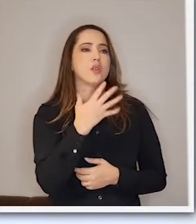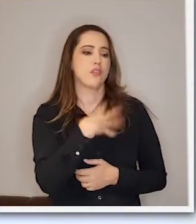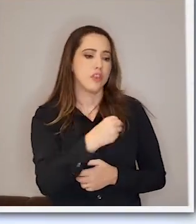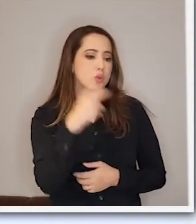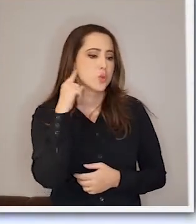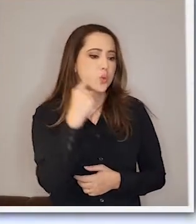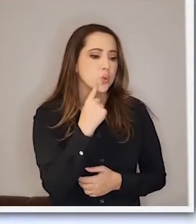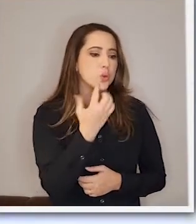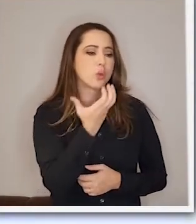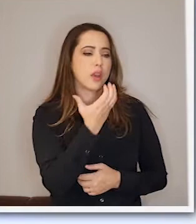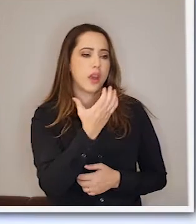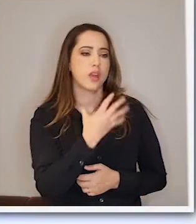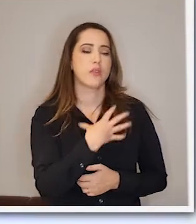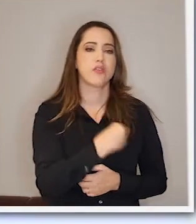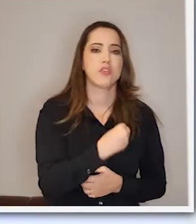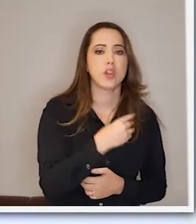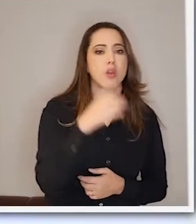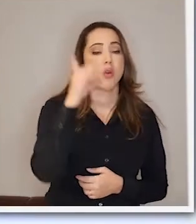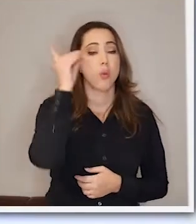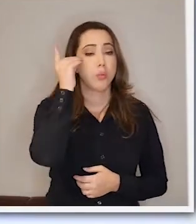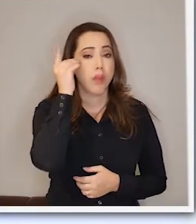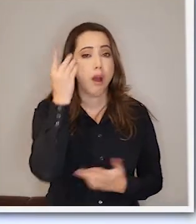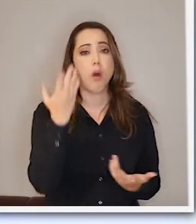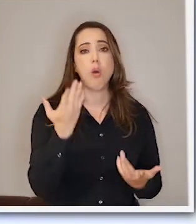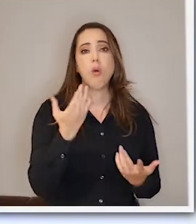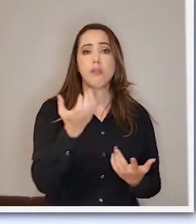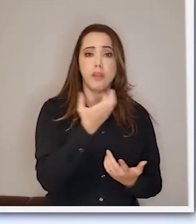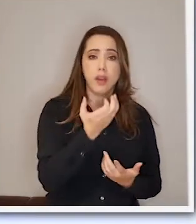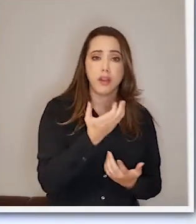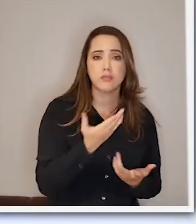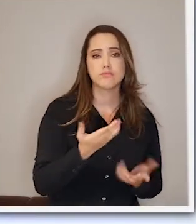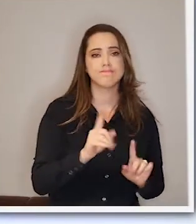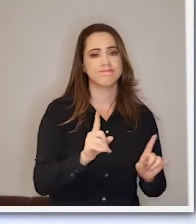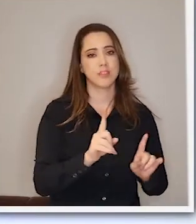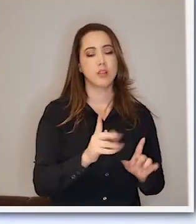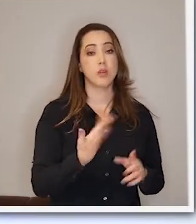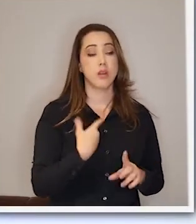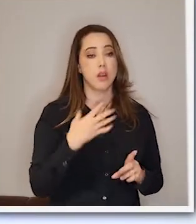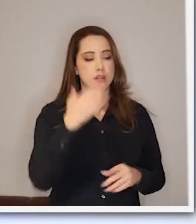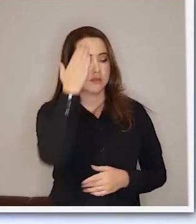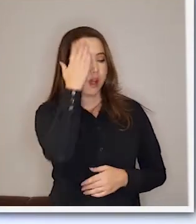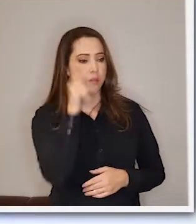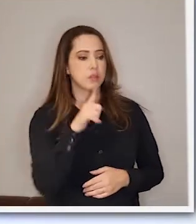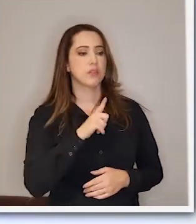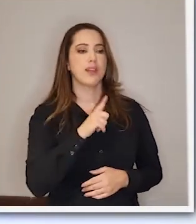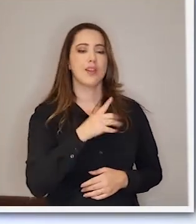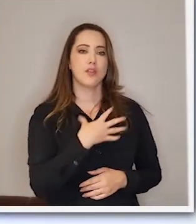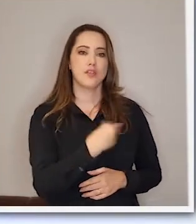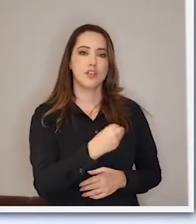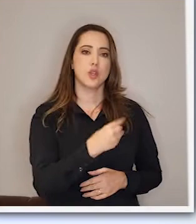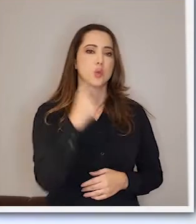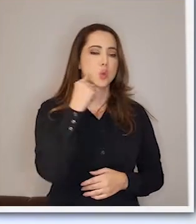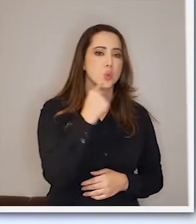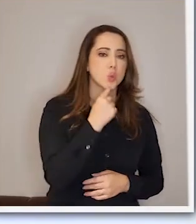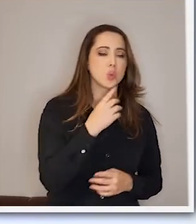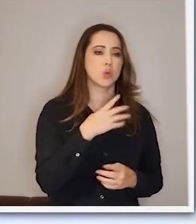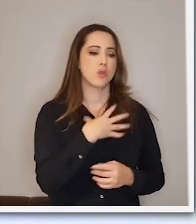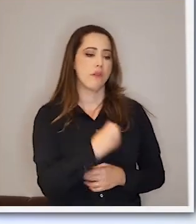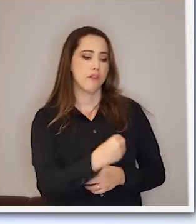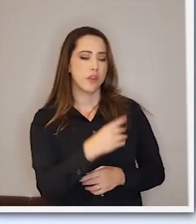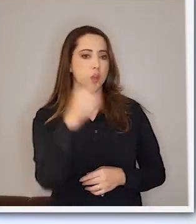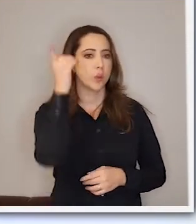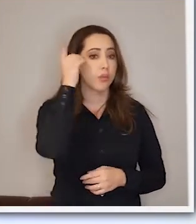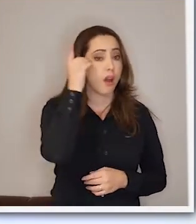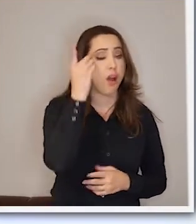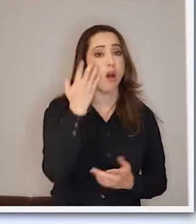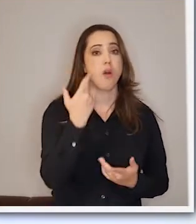ou uma criança séria, deficiência visual. E ao descobrir que vai ter um filho com deficiência ou surda, o pai e a